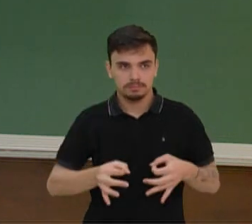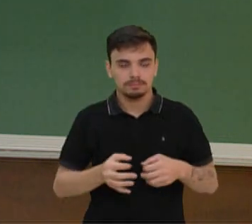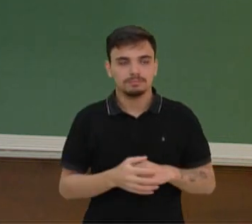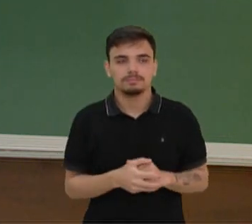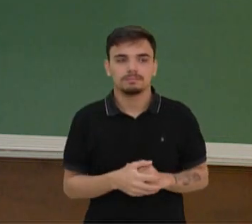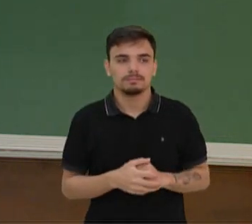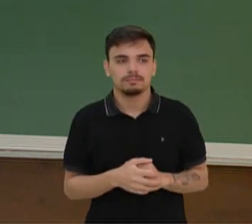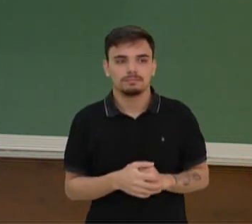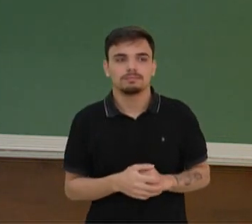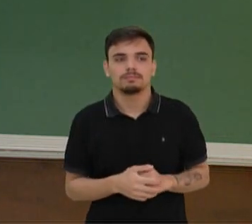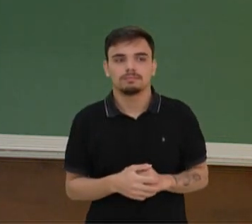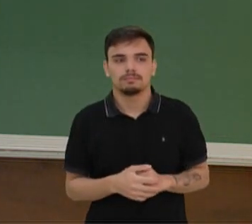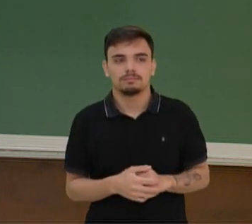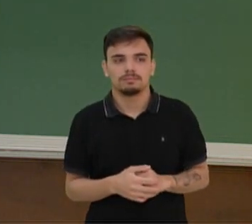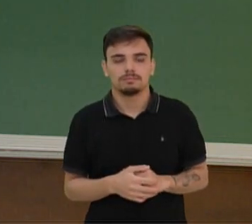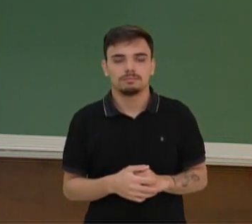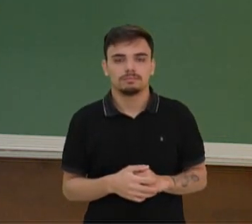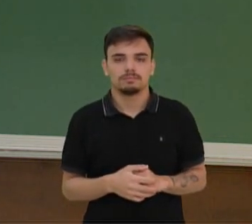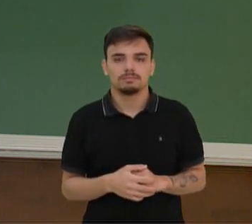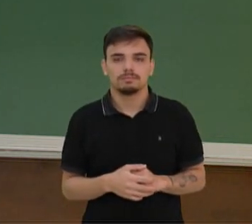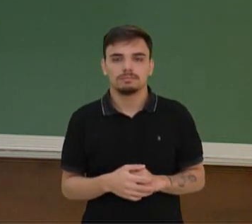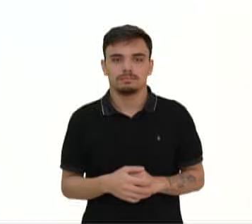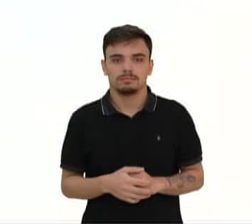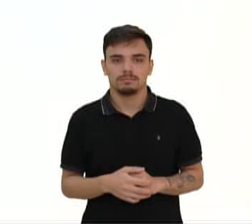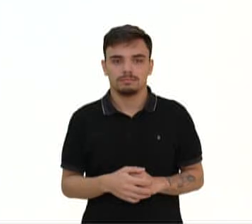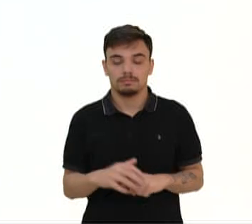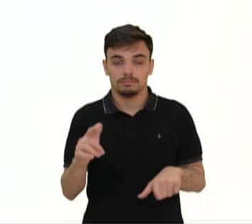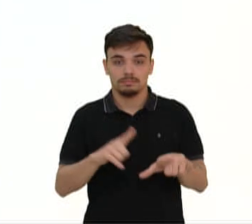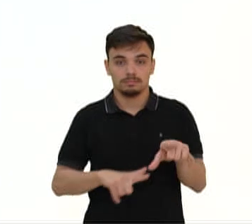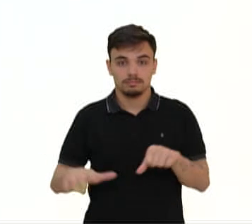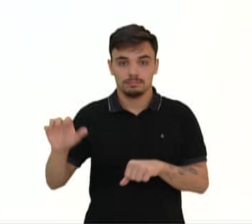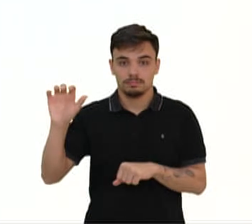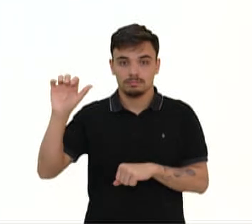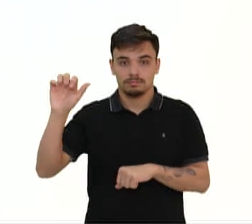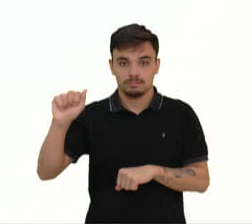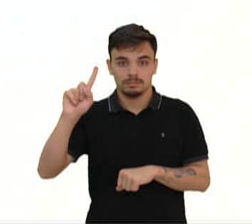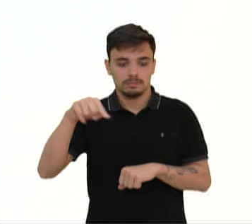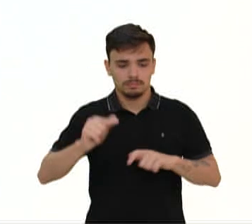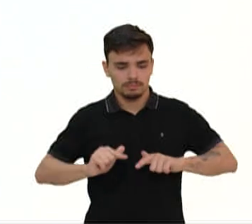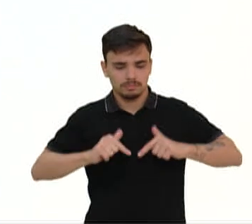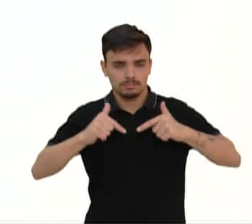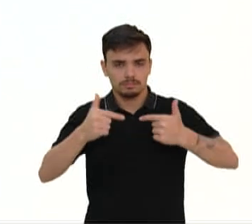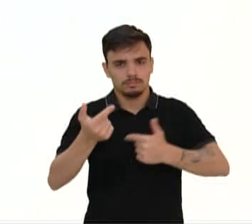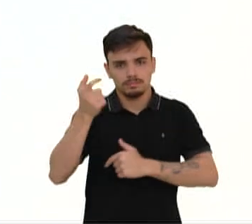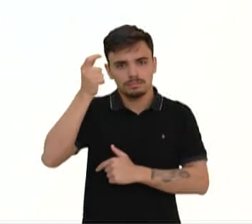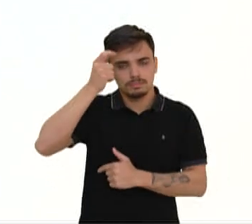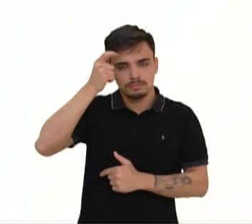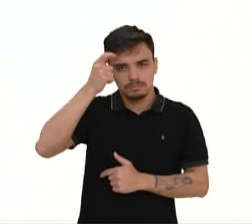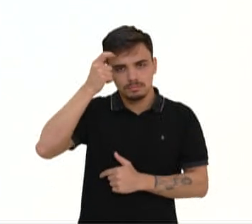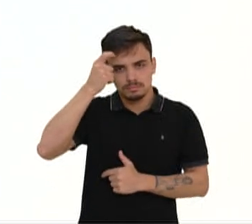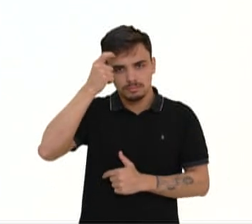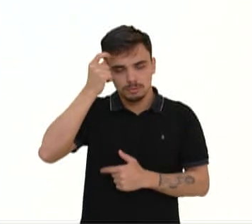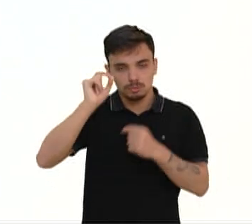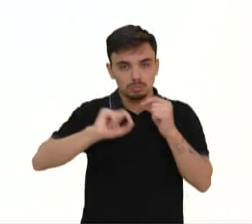ficou, então? Letra A. São atitudes conscientes que